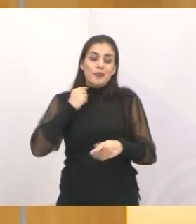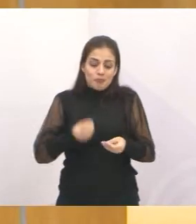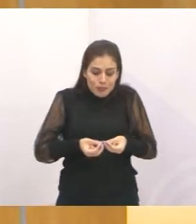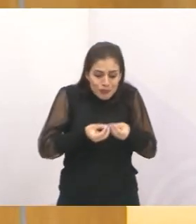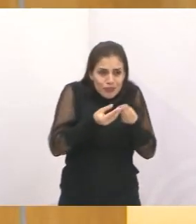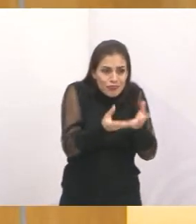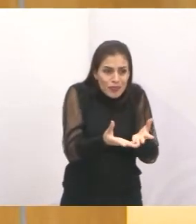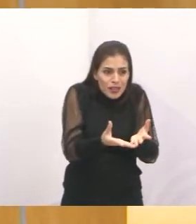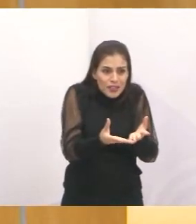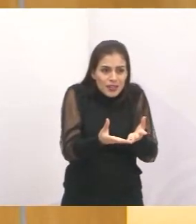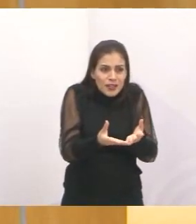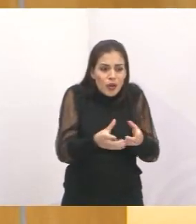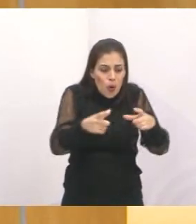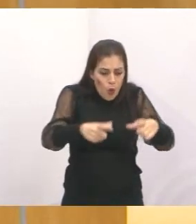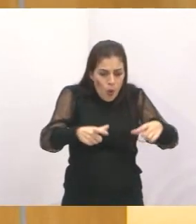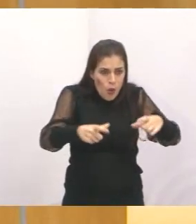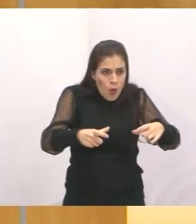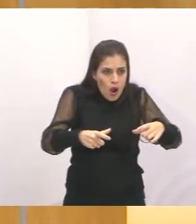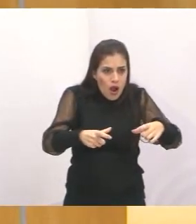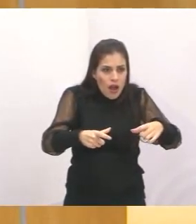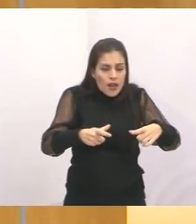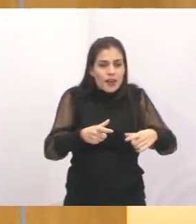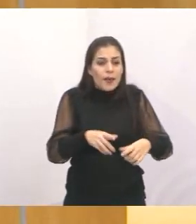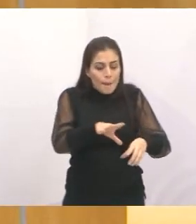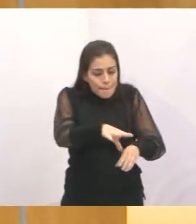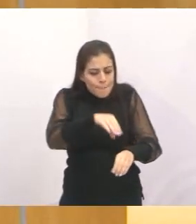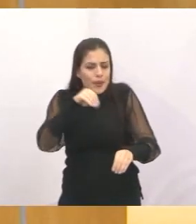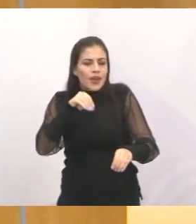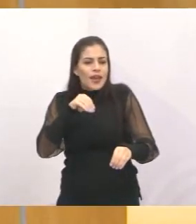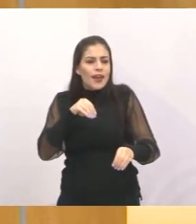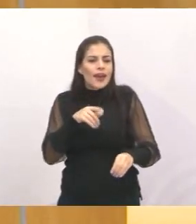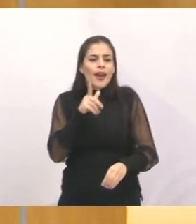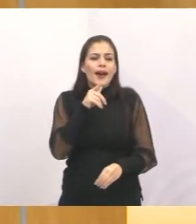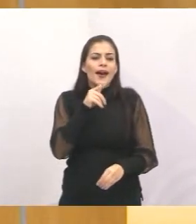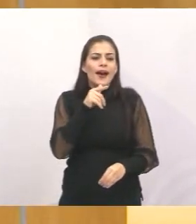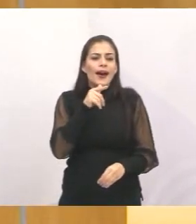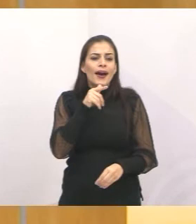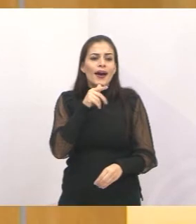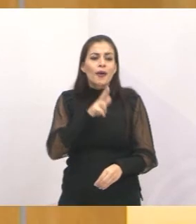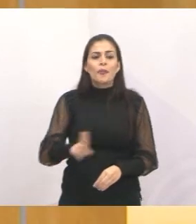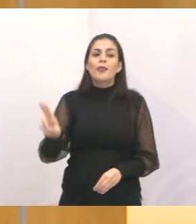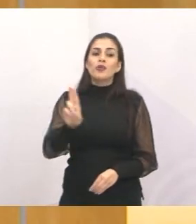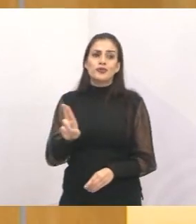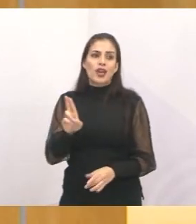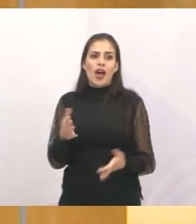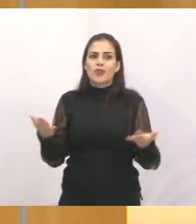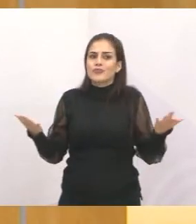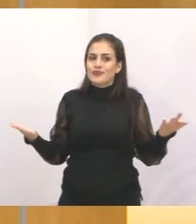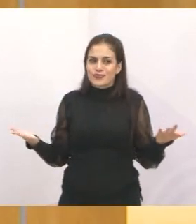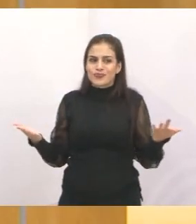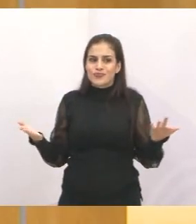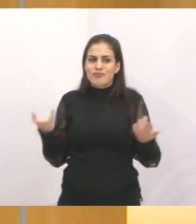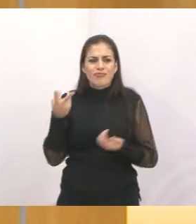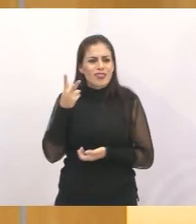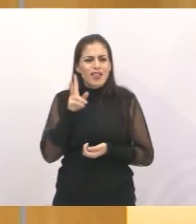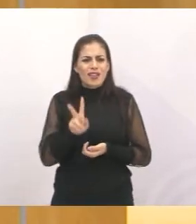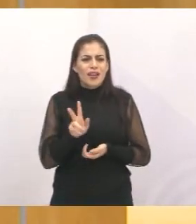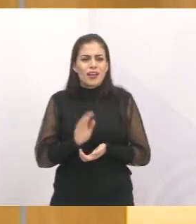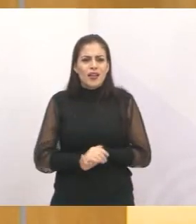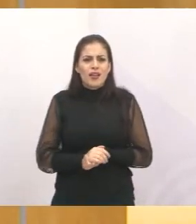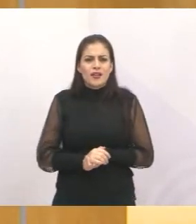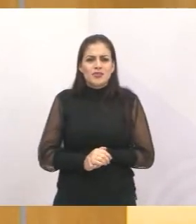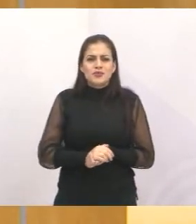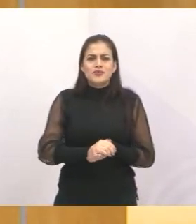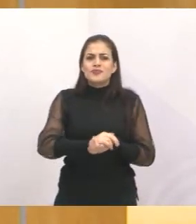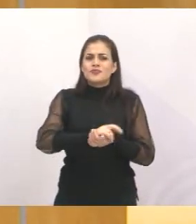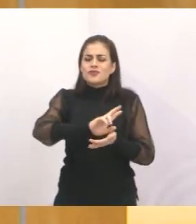consumo. E esse é o retrato que nós temos hoje, não só em Jacareí, mas nas cidades do Vale do